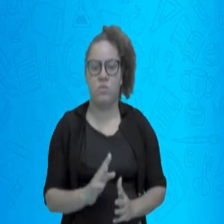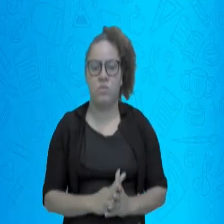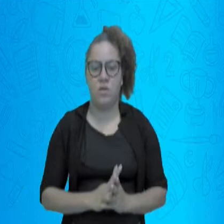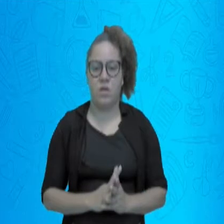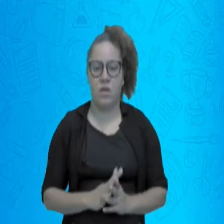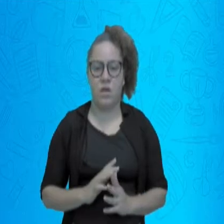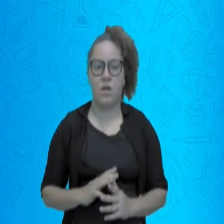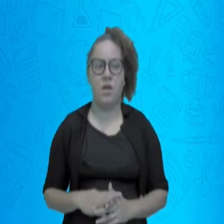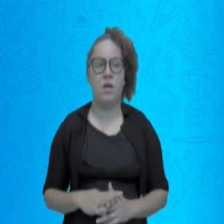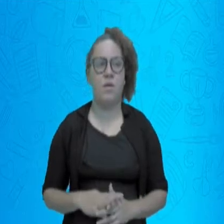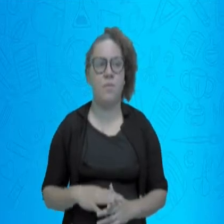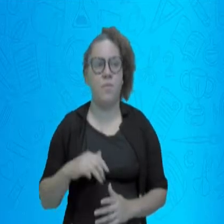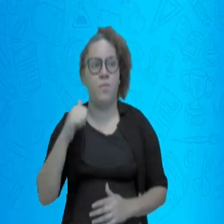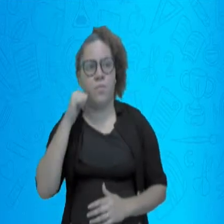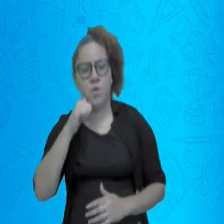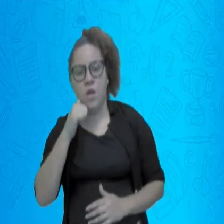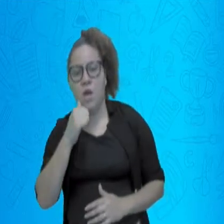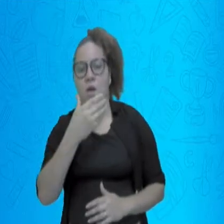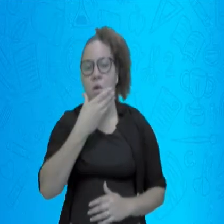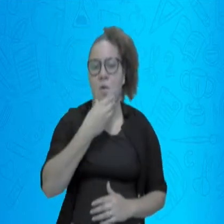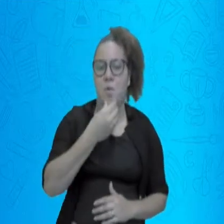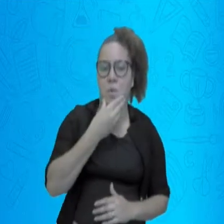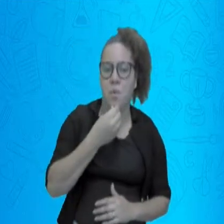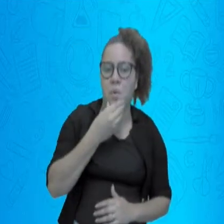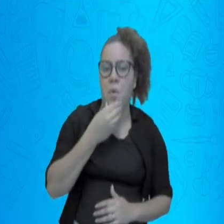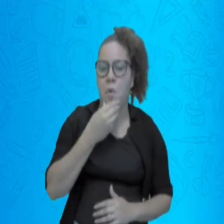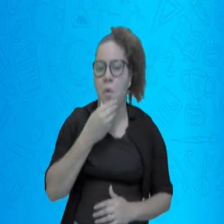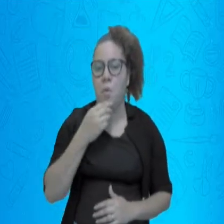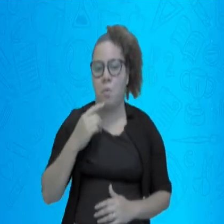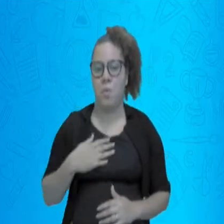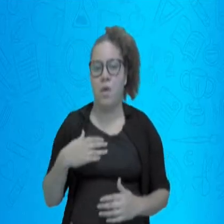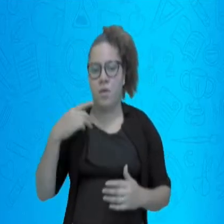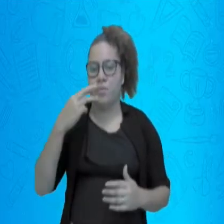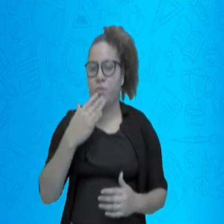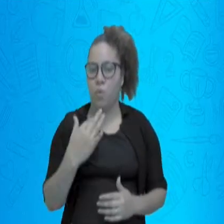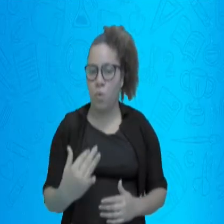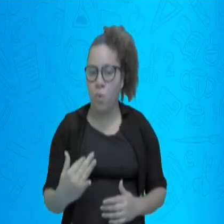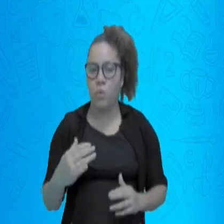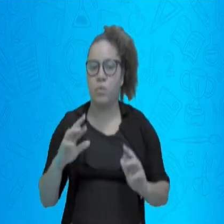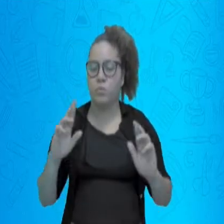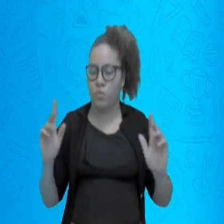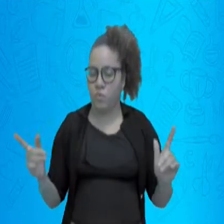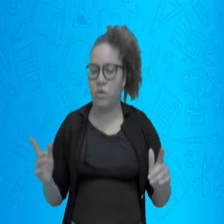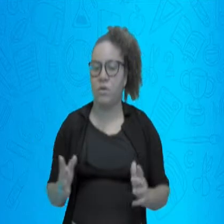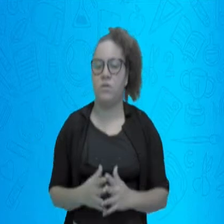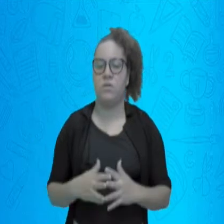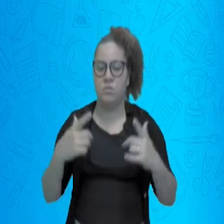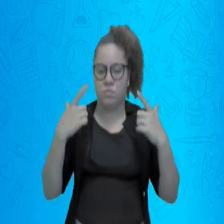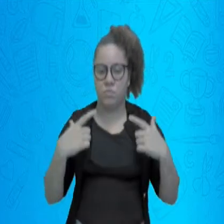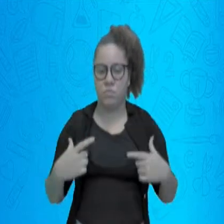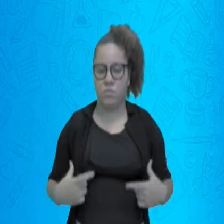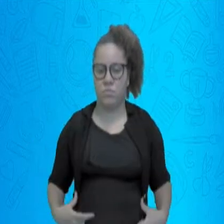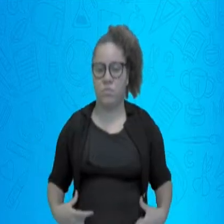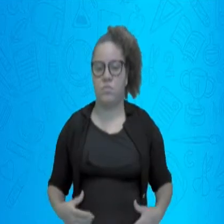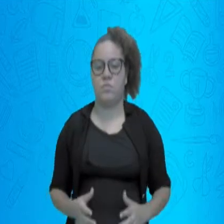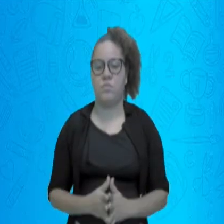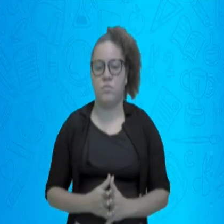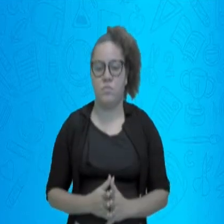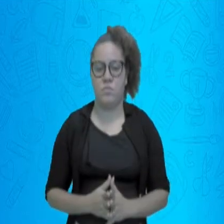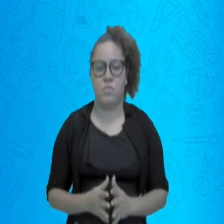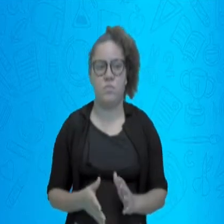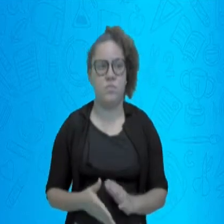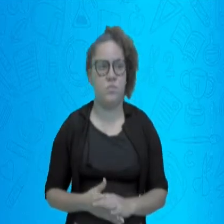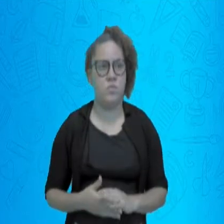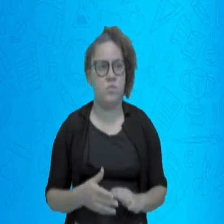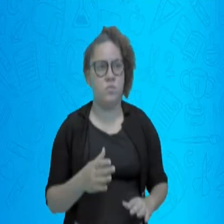gênero, pode ser na etnia, nas características físicas, que é o que a gente vai focar hoje, nas